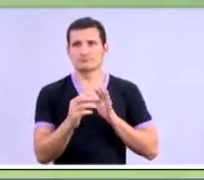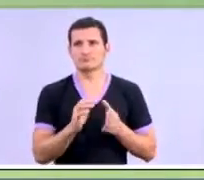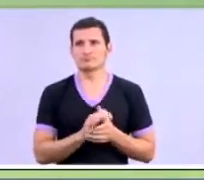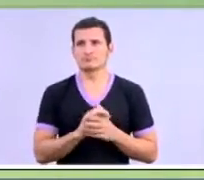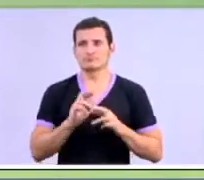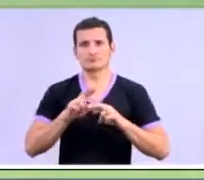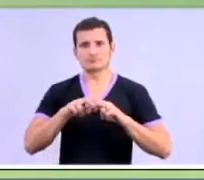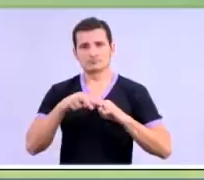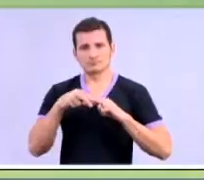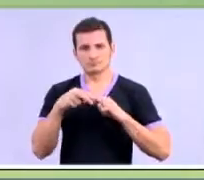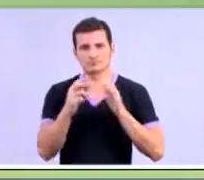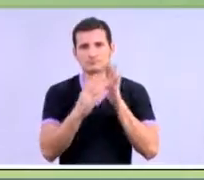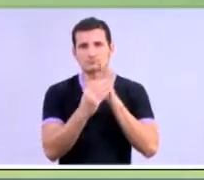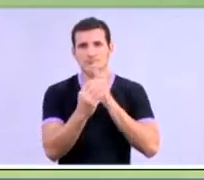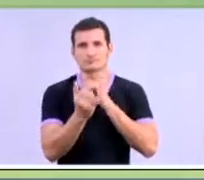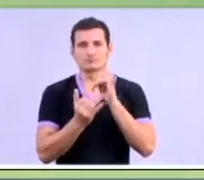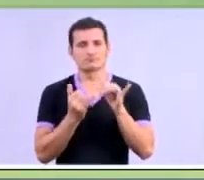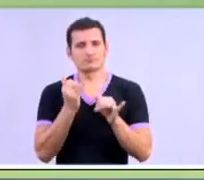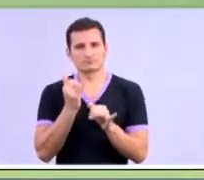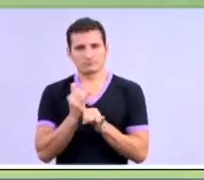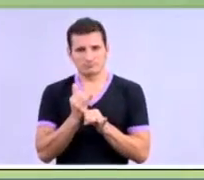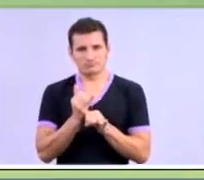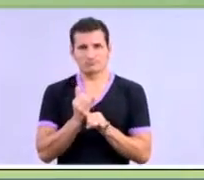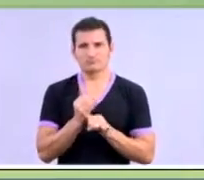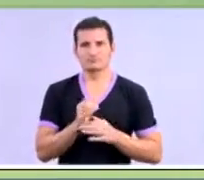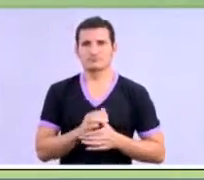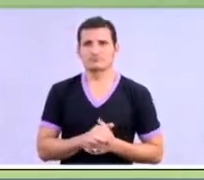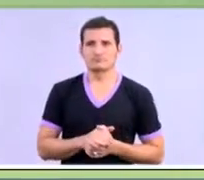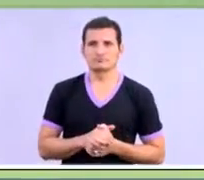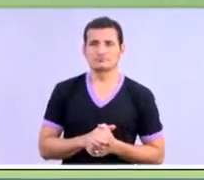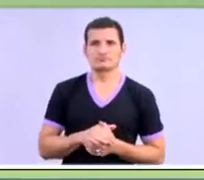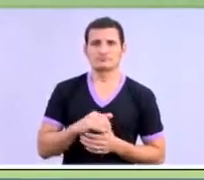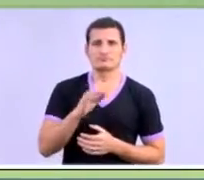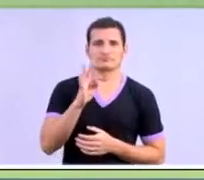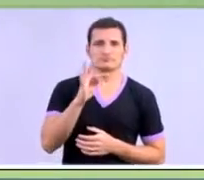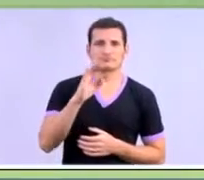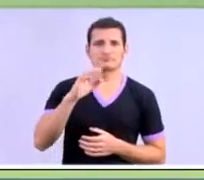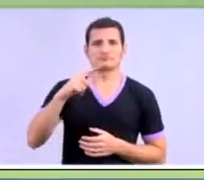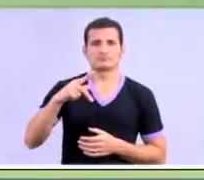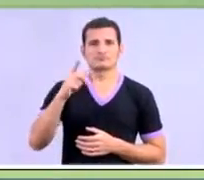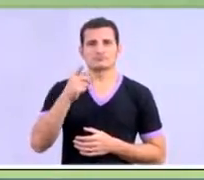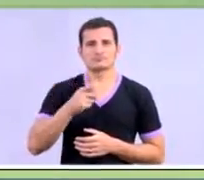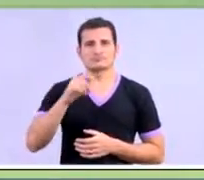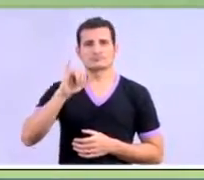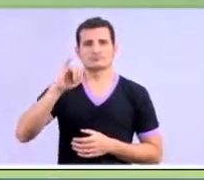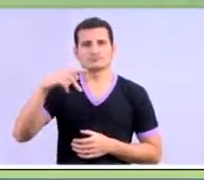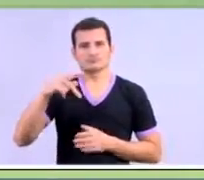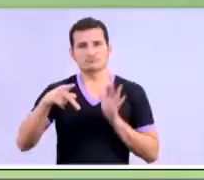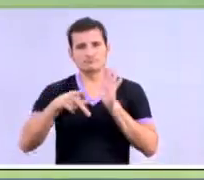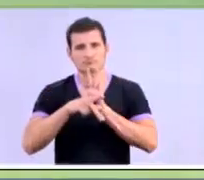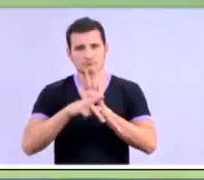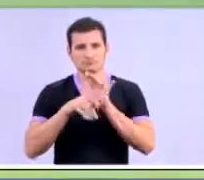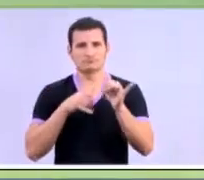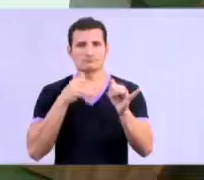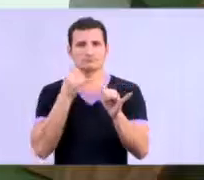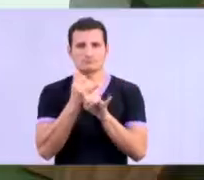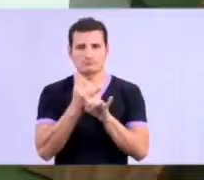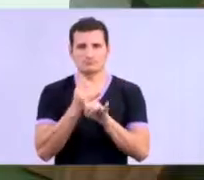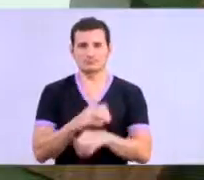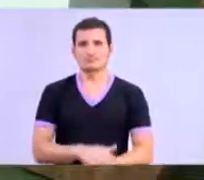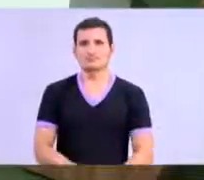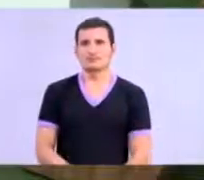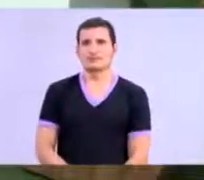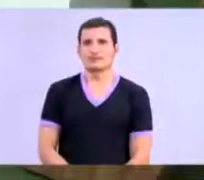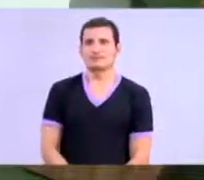da internet é comumente chamado de modelo TCP/IP. Professor, o senhor tinha algo, a gente